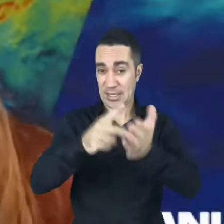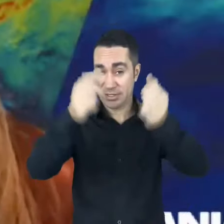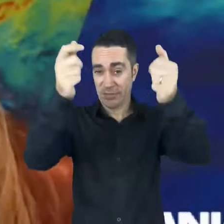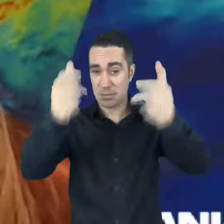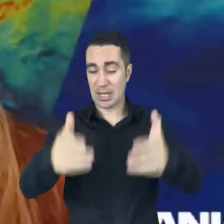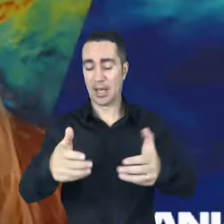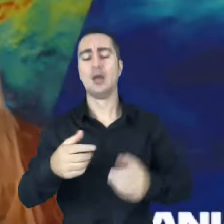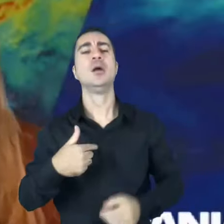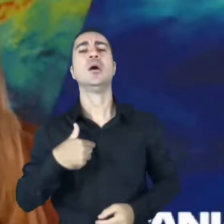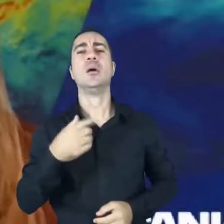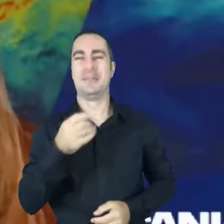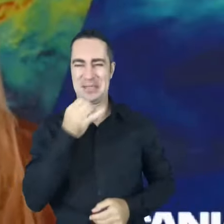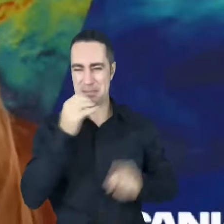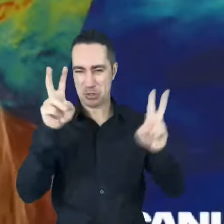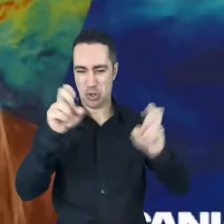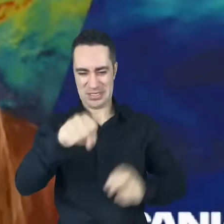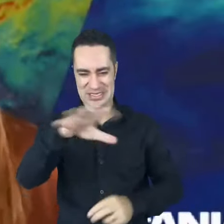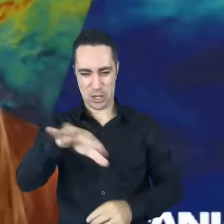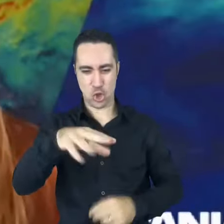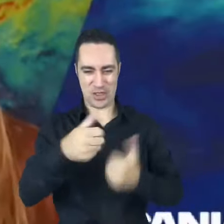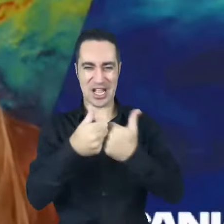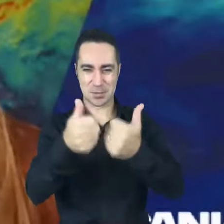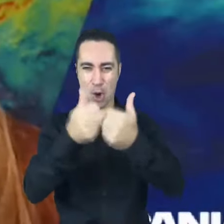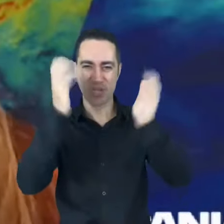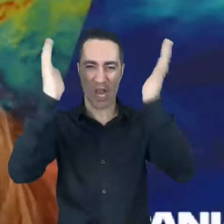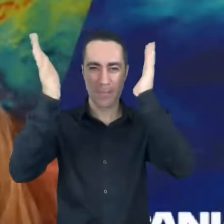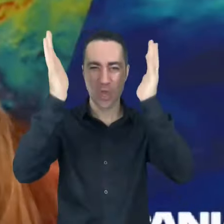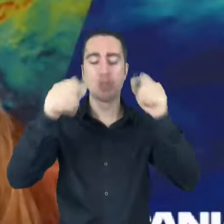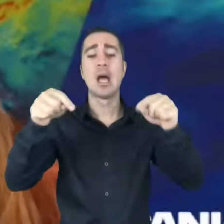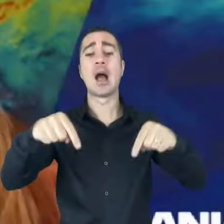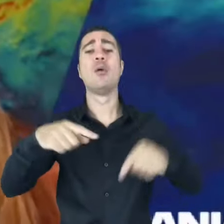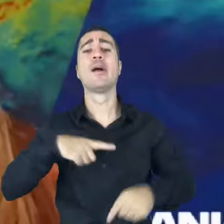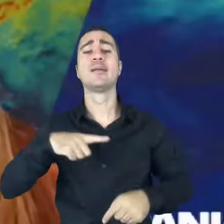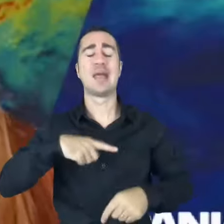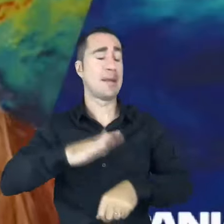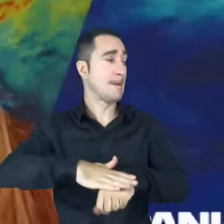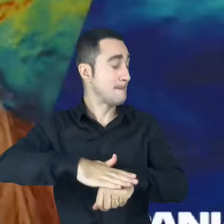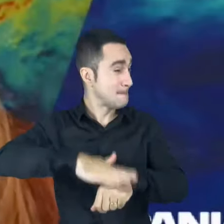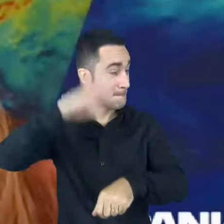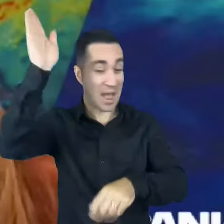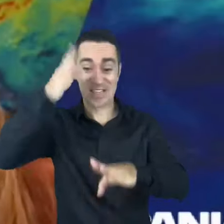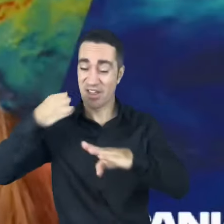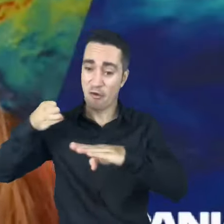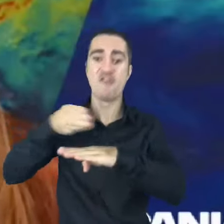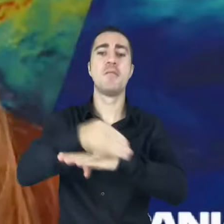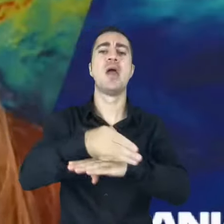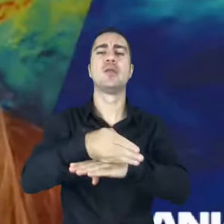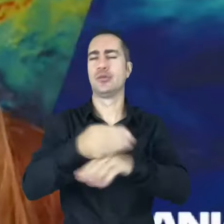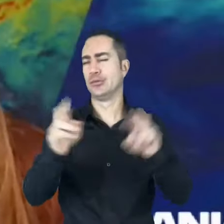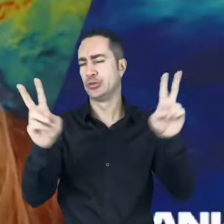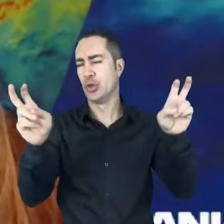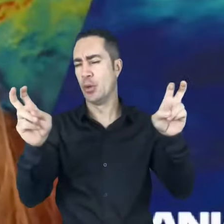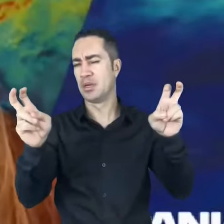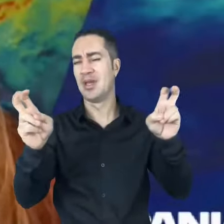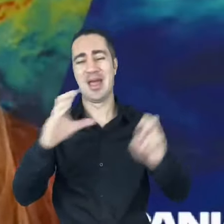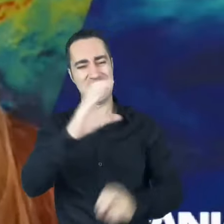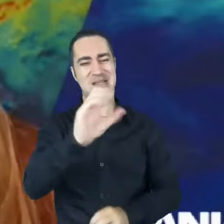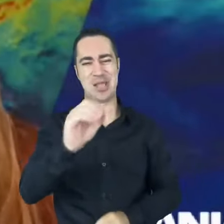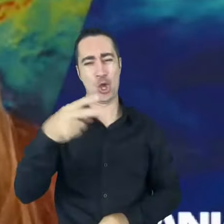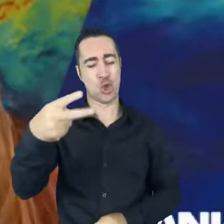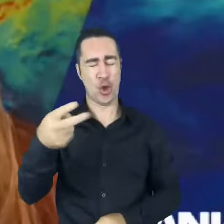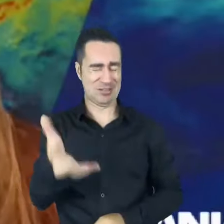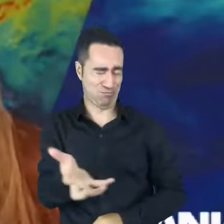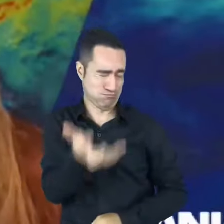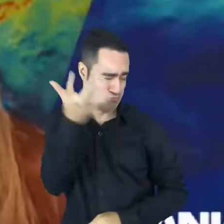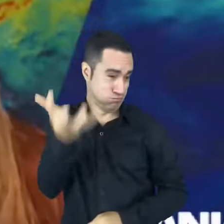entrando no setor de transporte, agora há muito envolvimento ativo em torno das emissões net